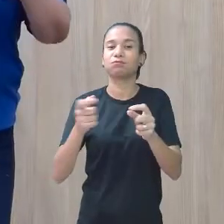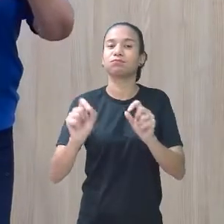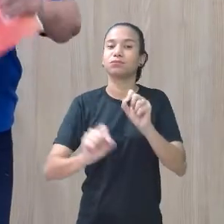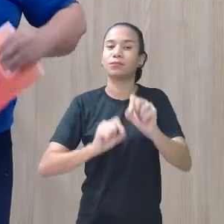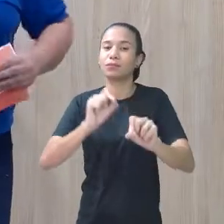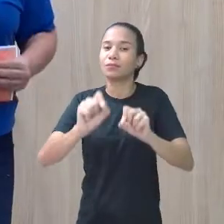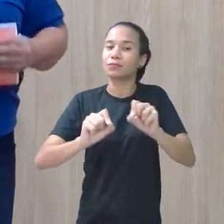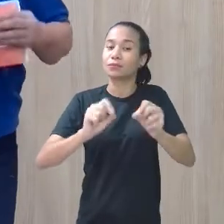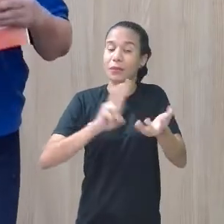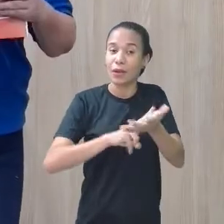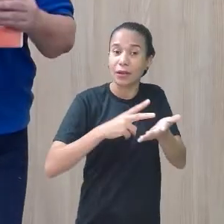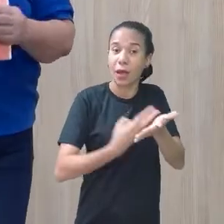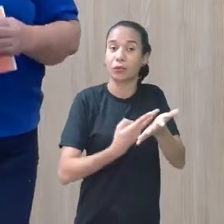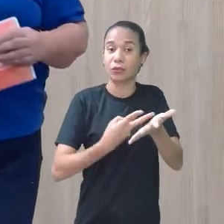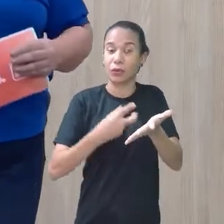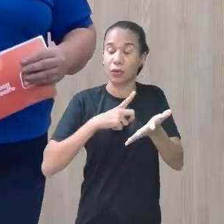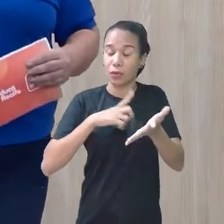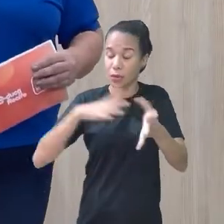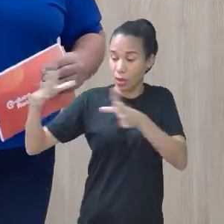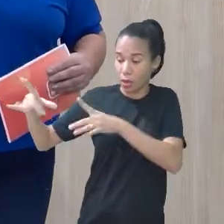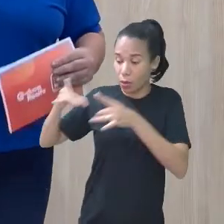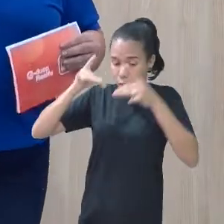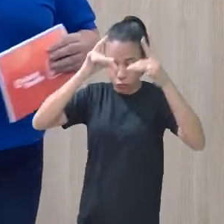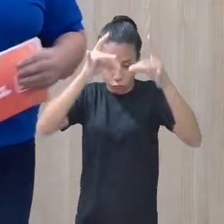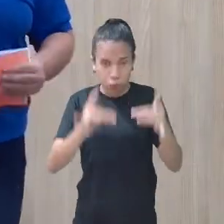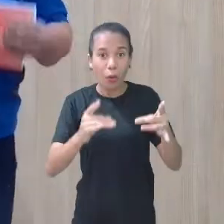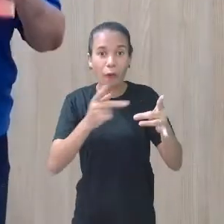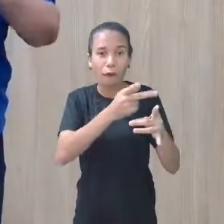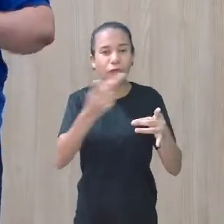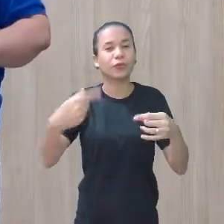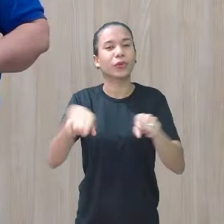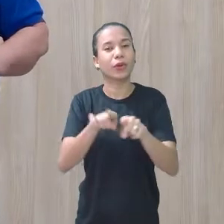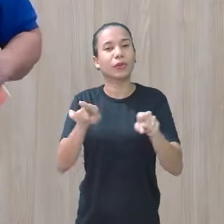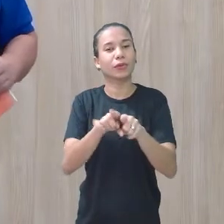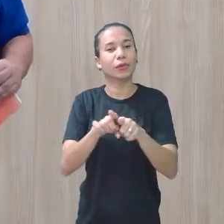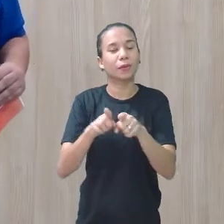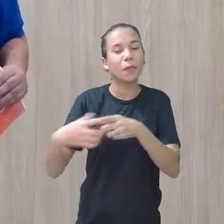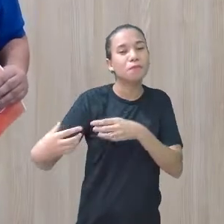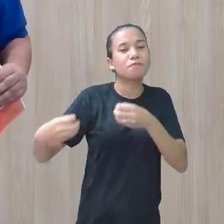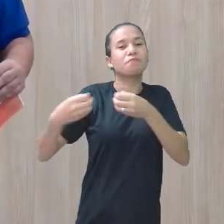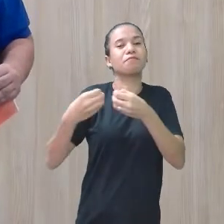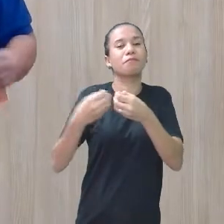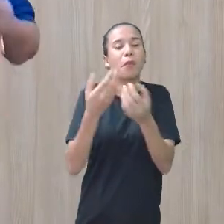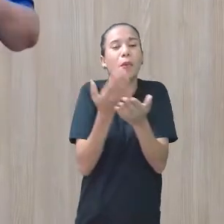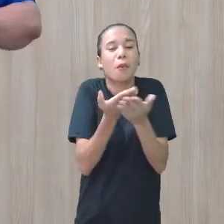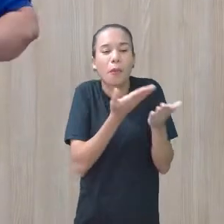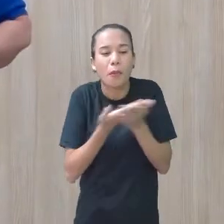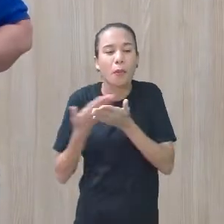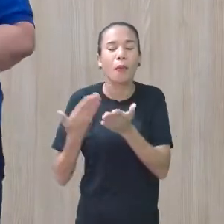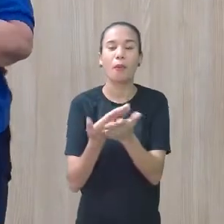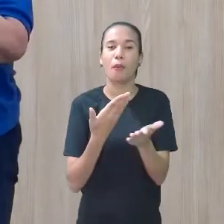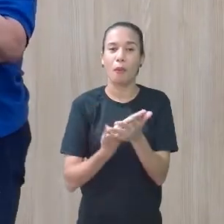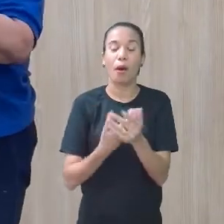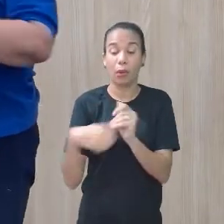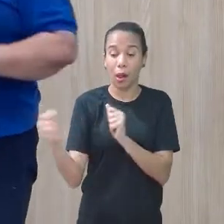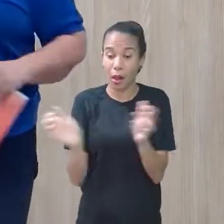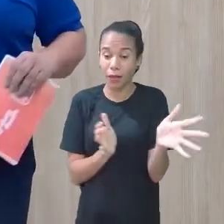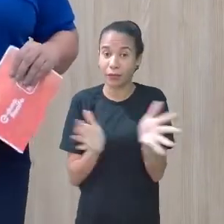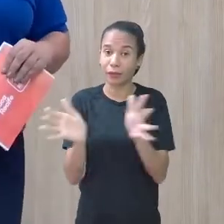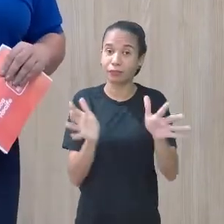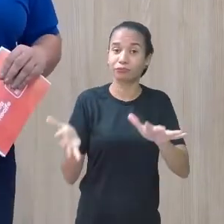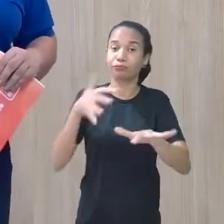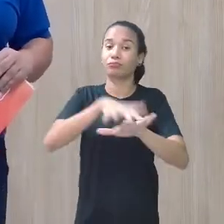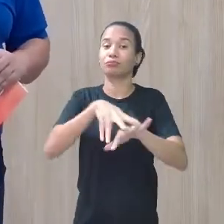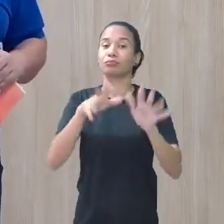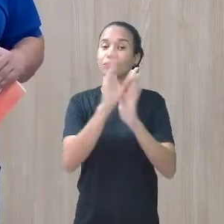esse trabalho aí de trazer a vocês para próximo da nossa aula, de todo o nosso conteúdo